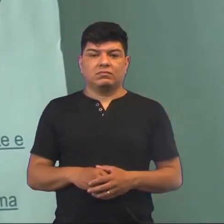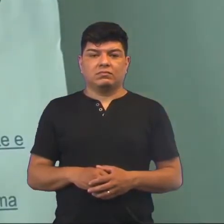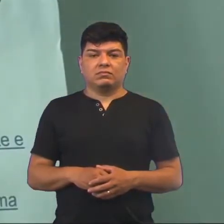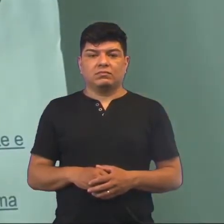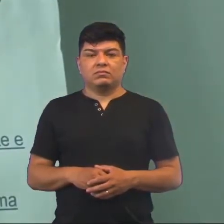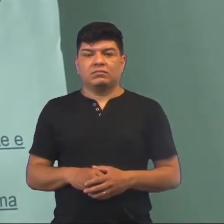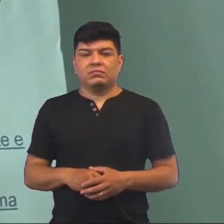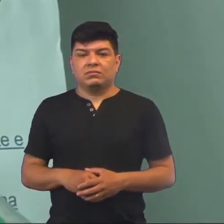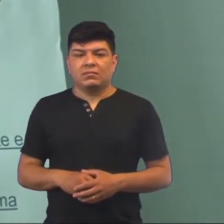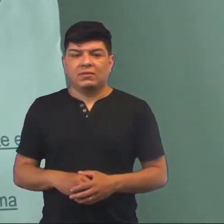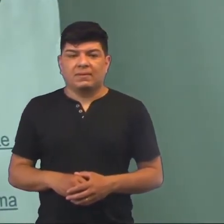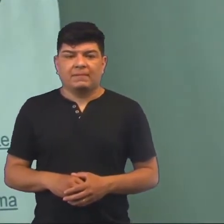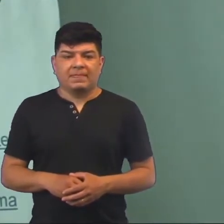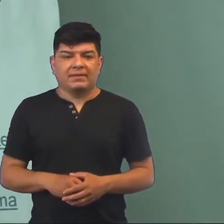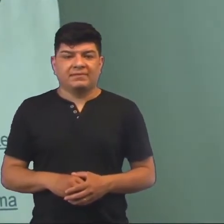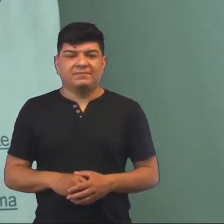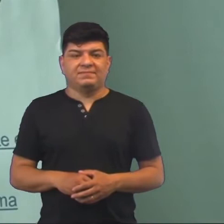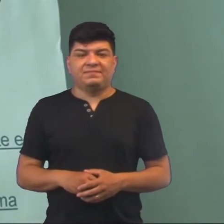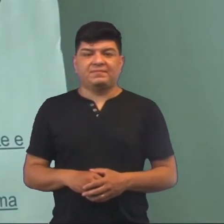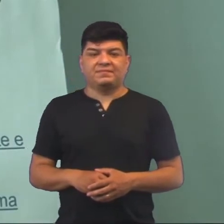Olha só.